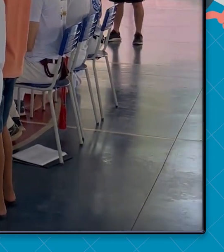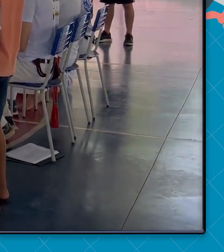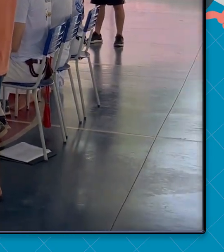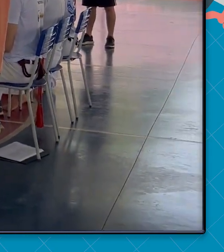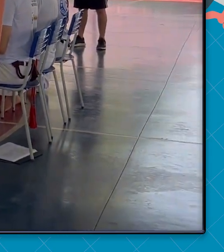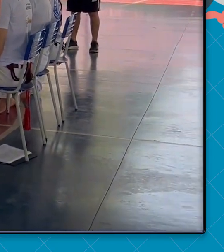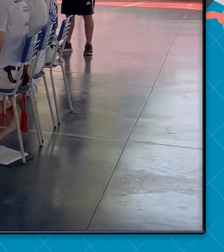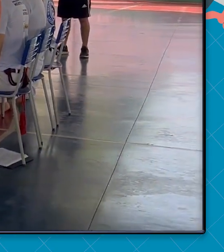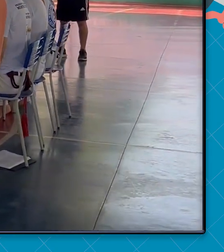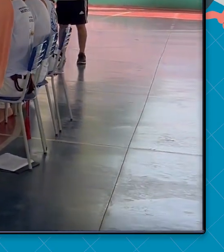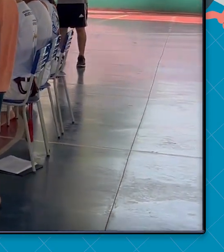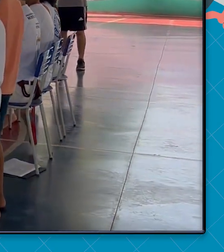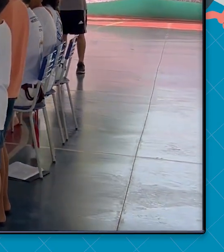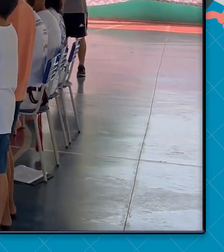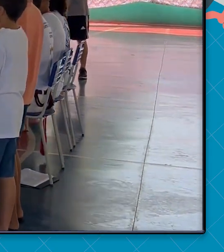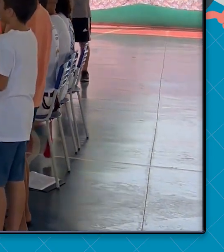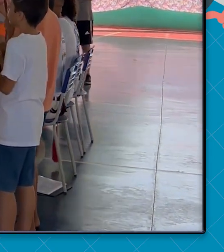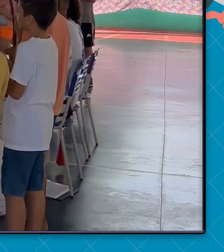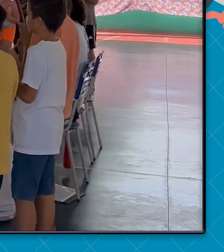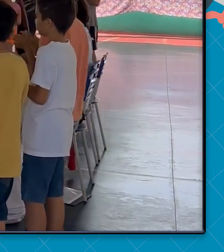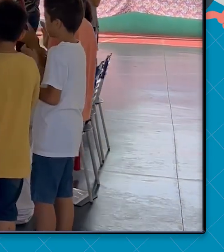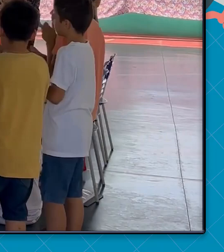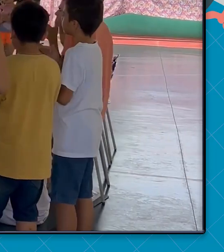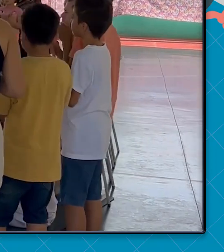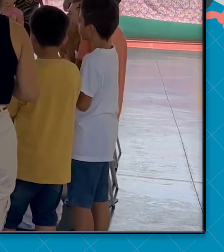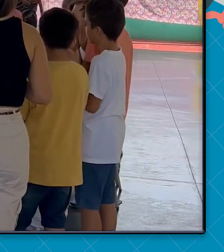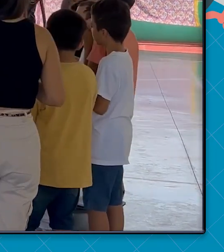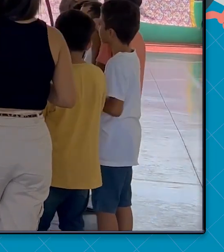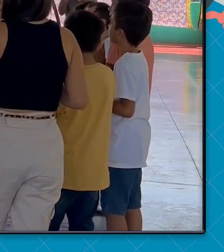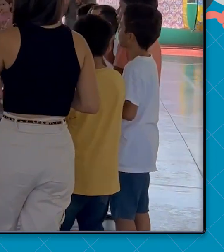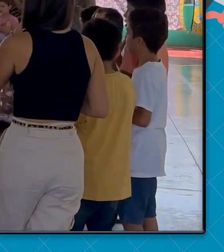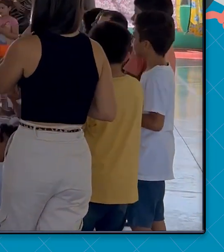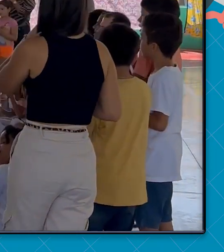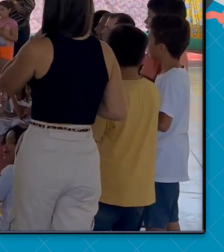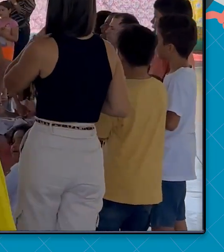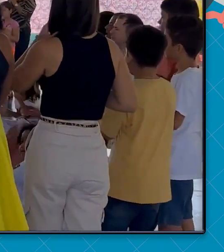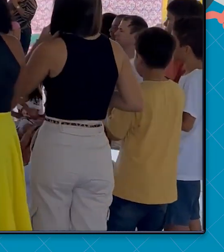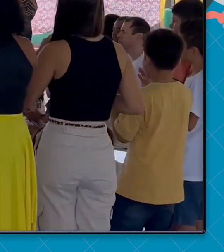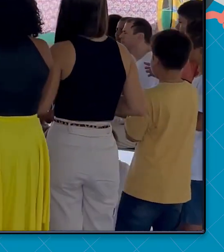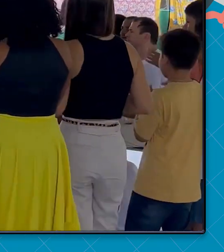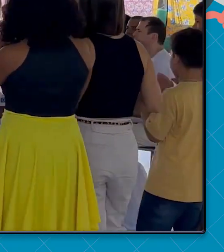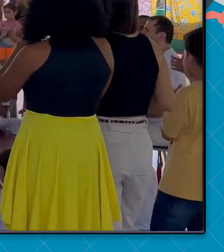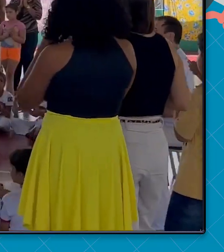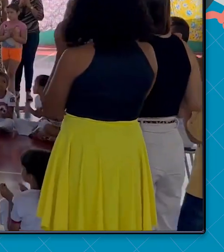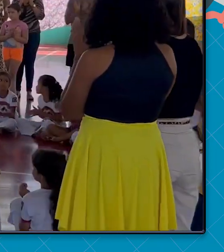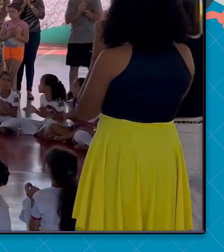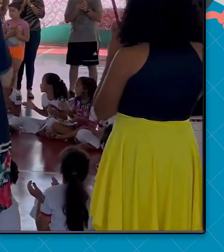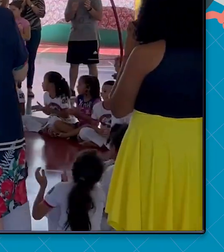Yeah.